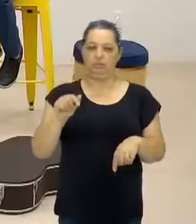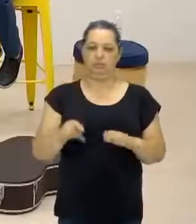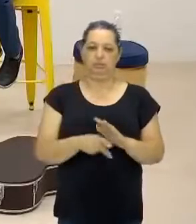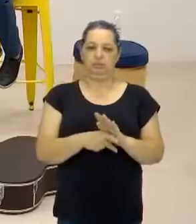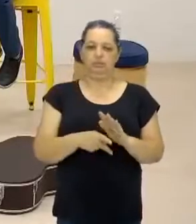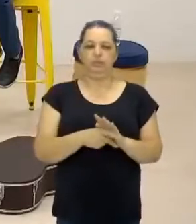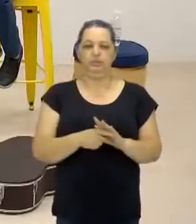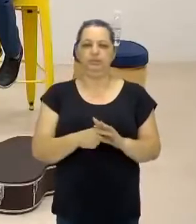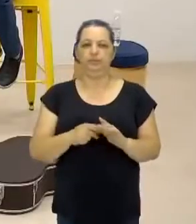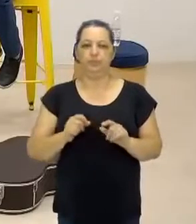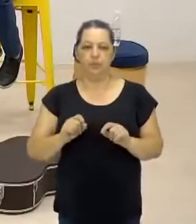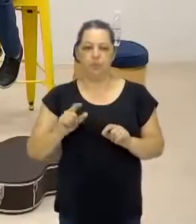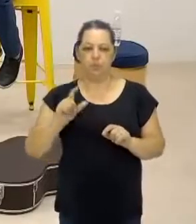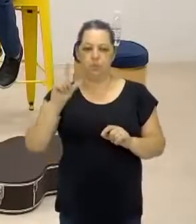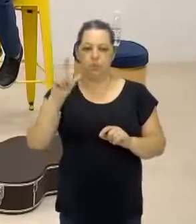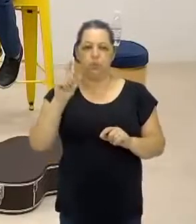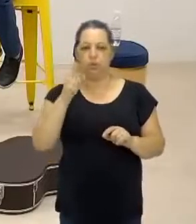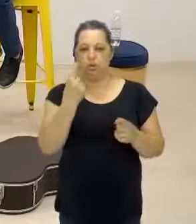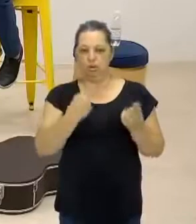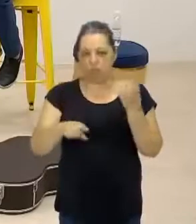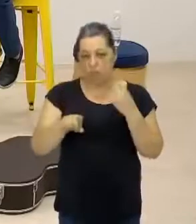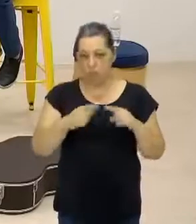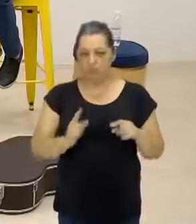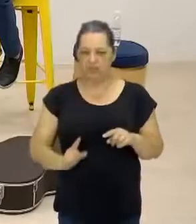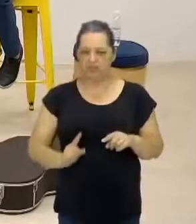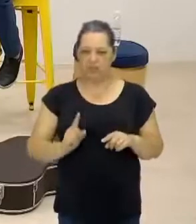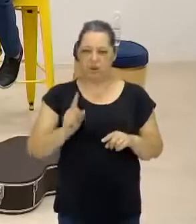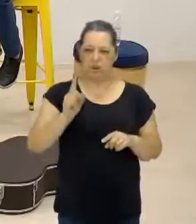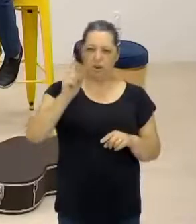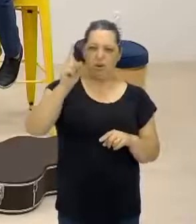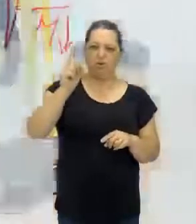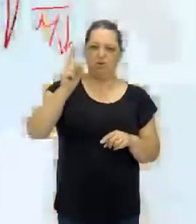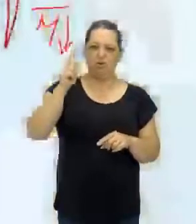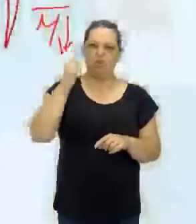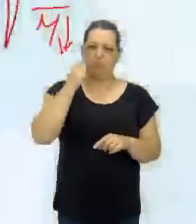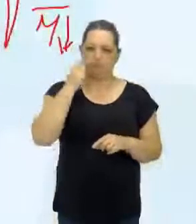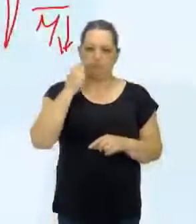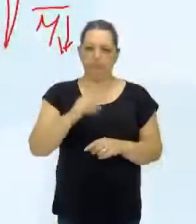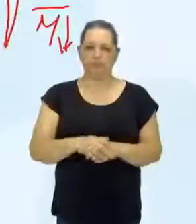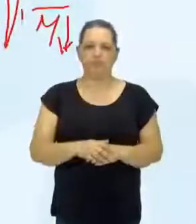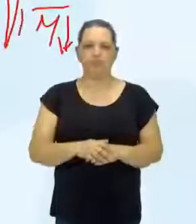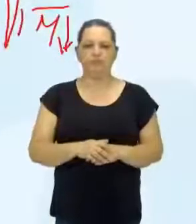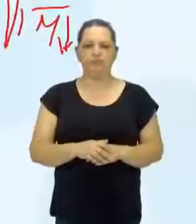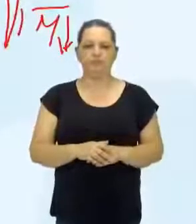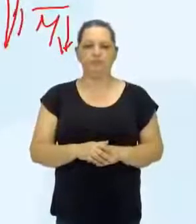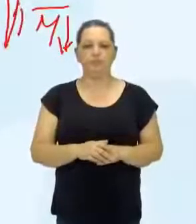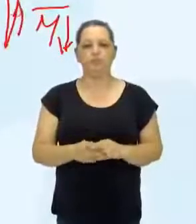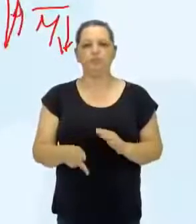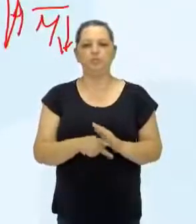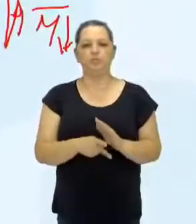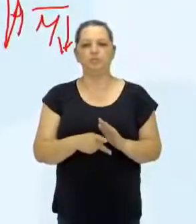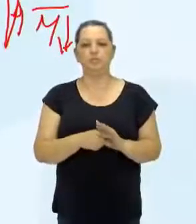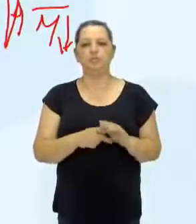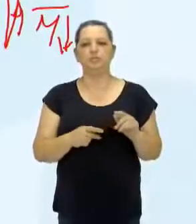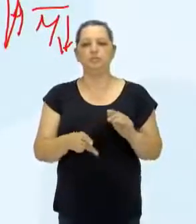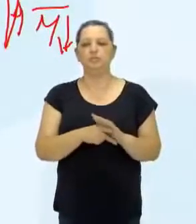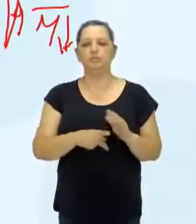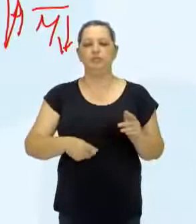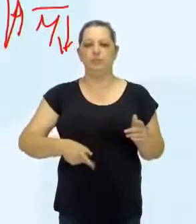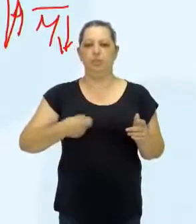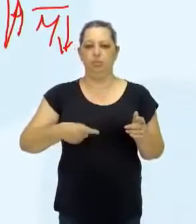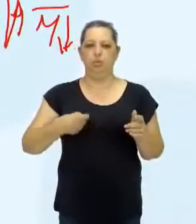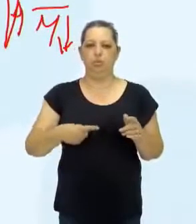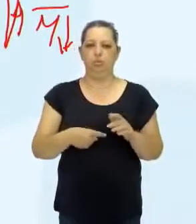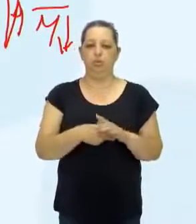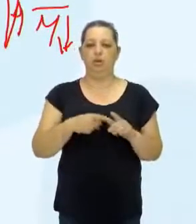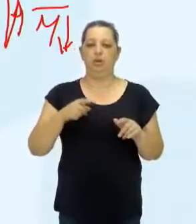pequenininha, um som mais agudo, né? Se tiver ao contrário, se tiver aí uma densidade maior, né, no caso, uma corda mais grossa,